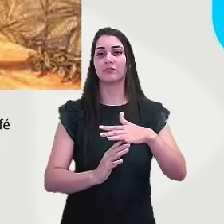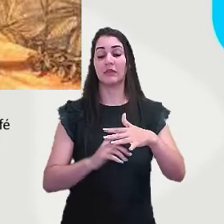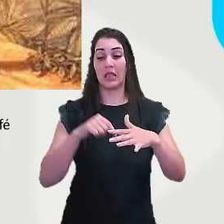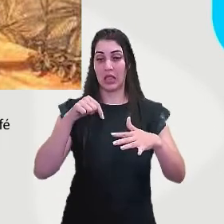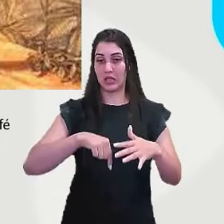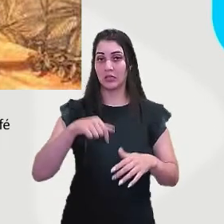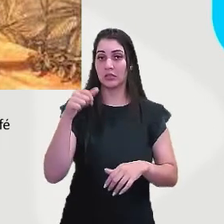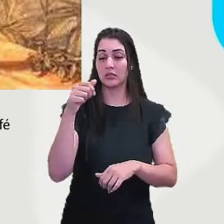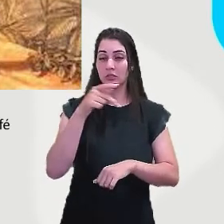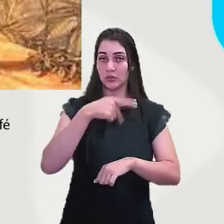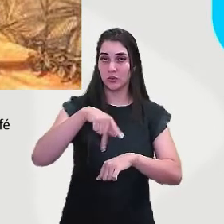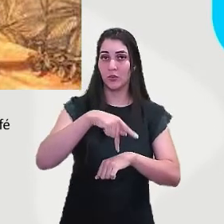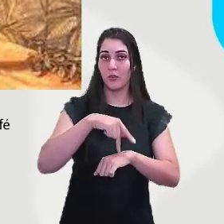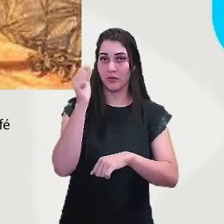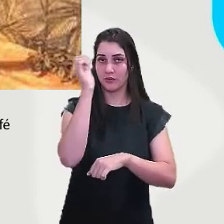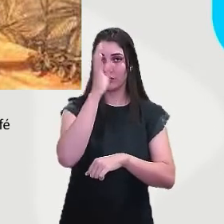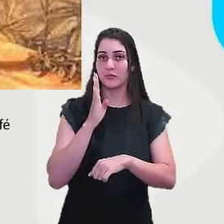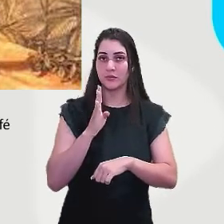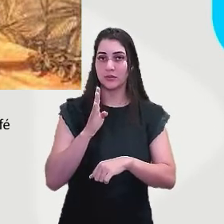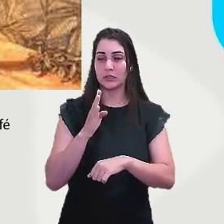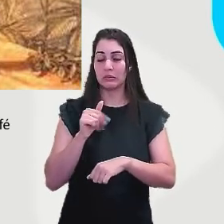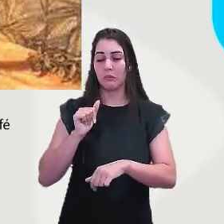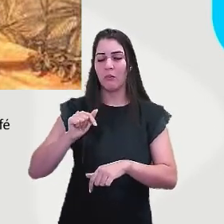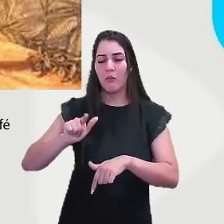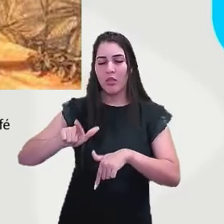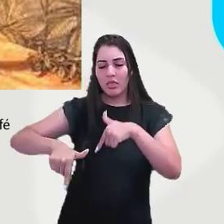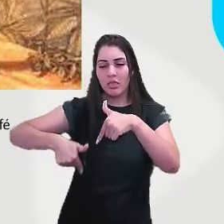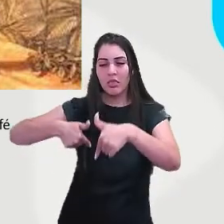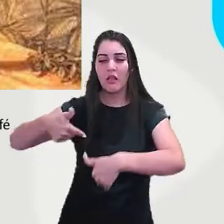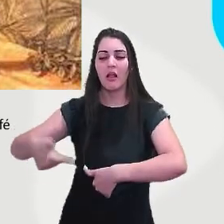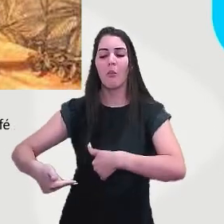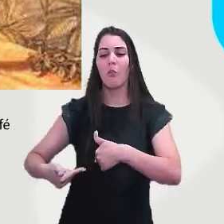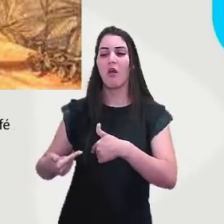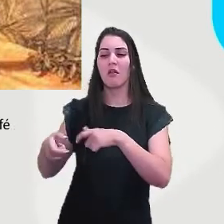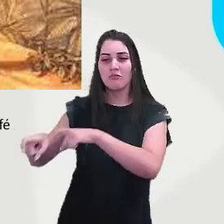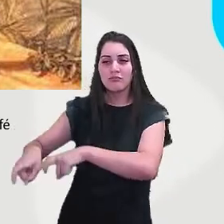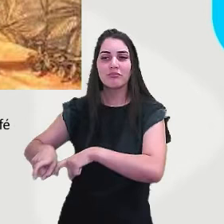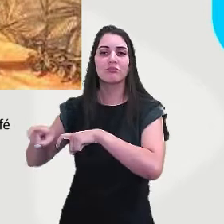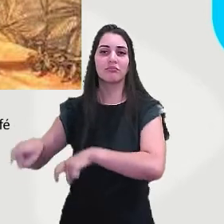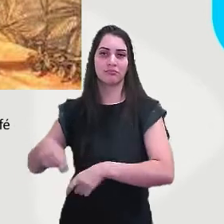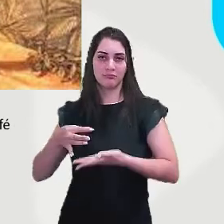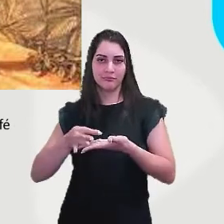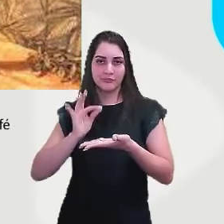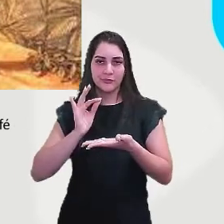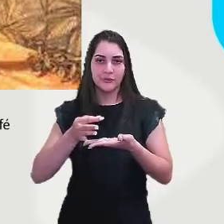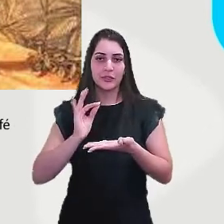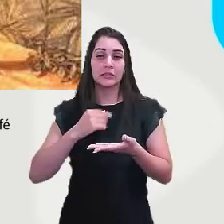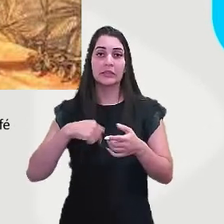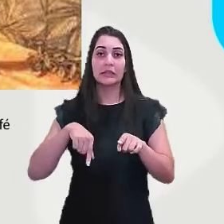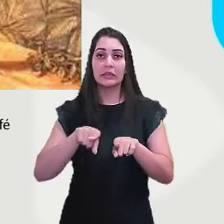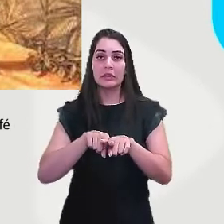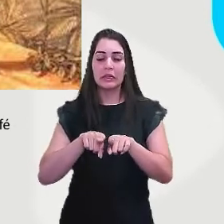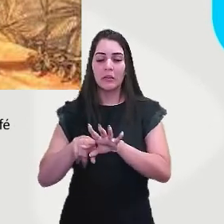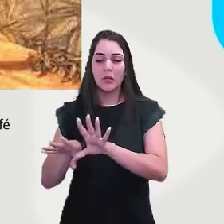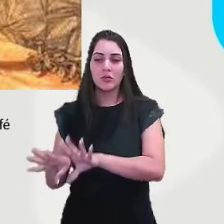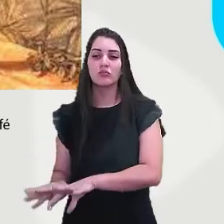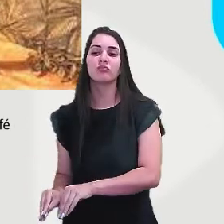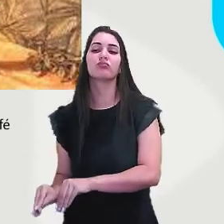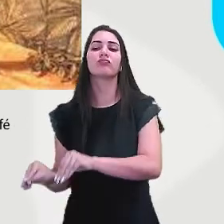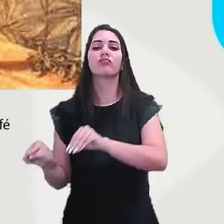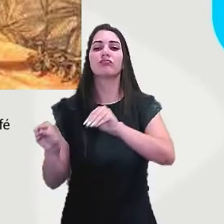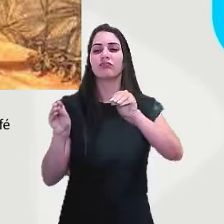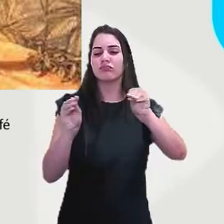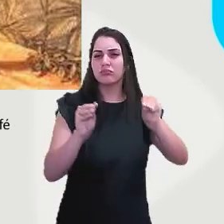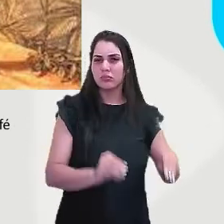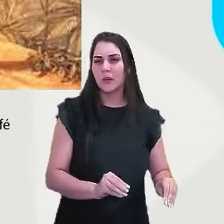ao país para trabalhar nessas lavouras de café e também o deslocamento, porque o que